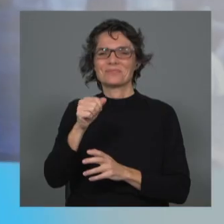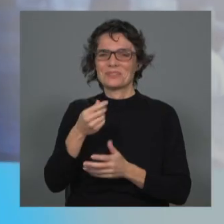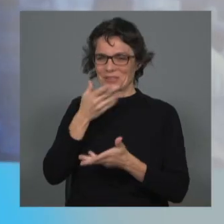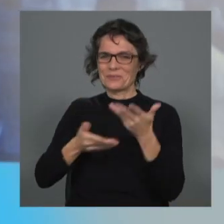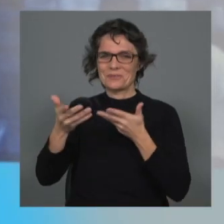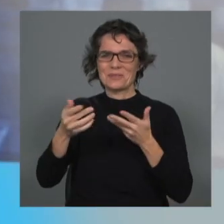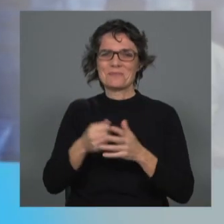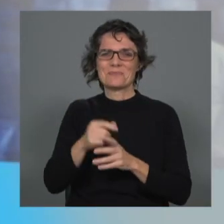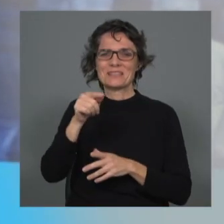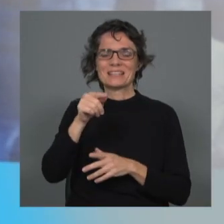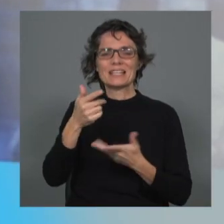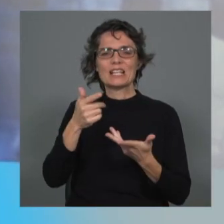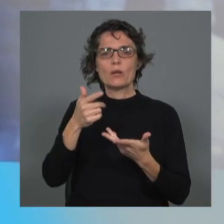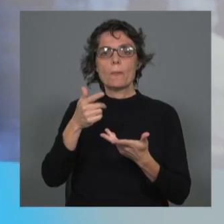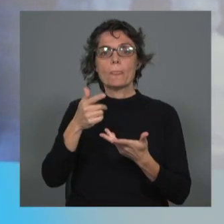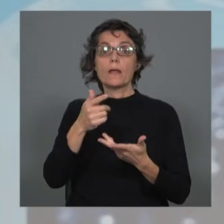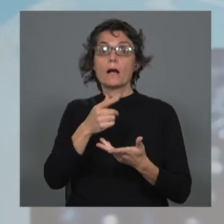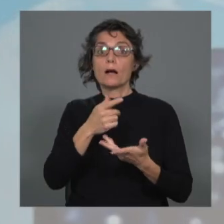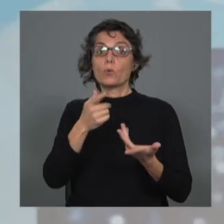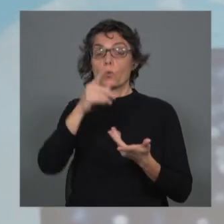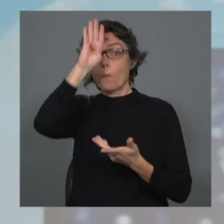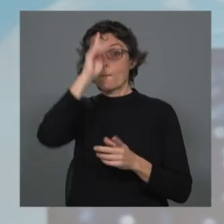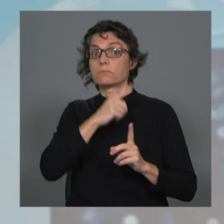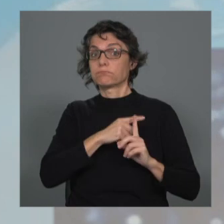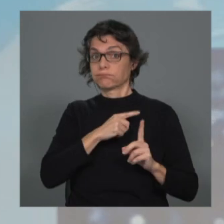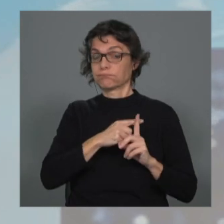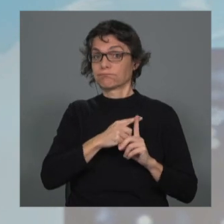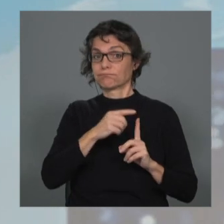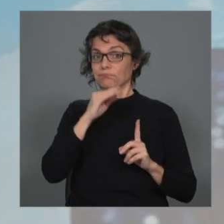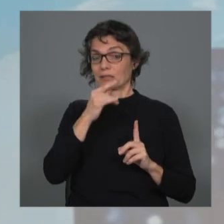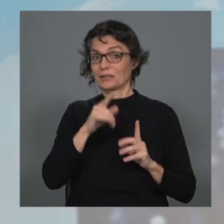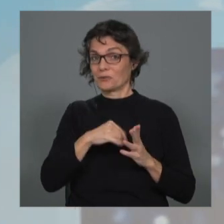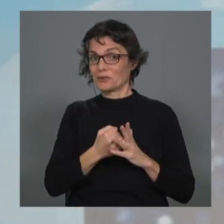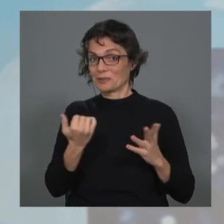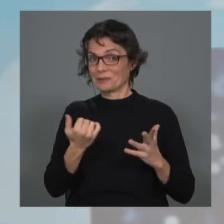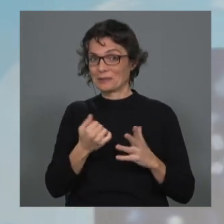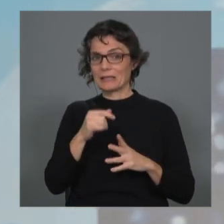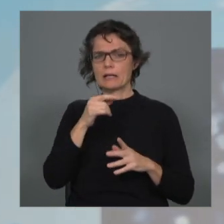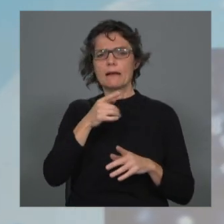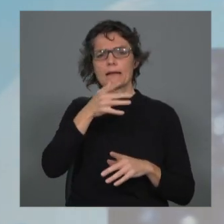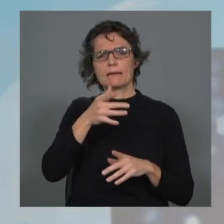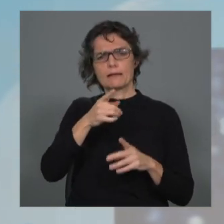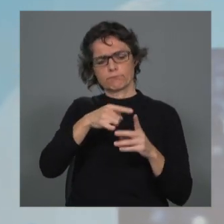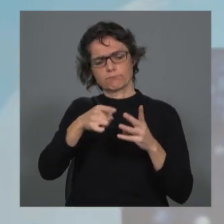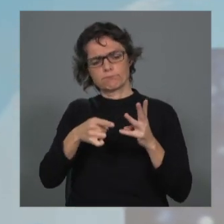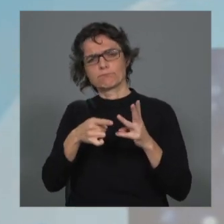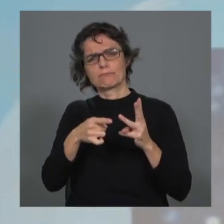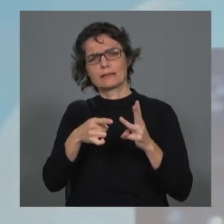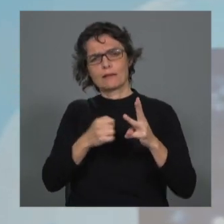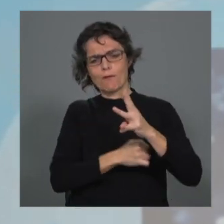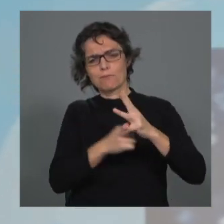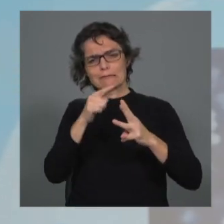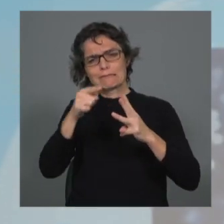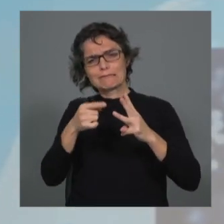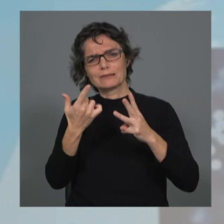Francisco, diríamos sempre a surpreender-nos, indica aqui 3 elementos imprescindíveis para tornar possível a criação